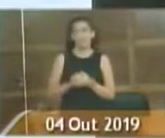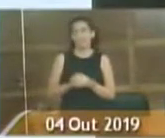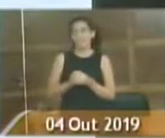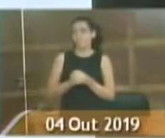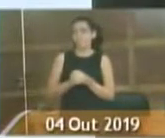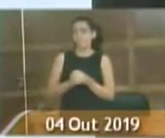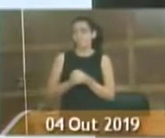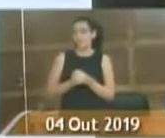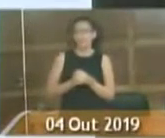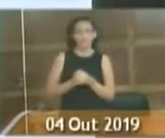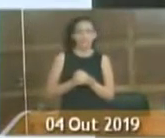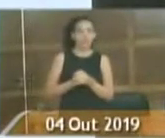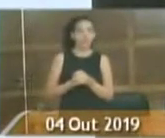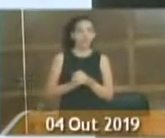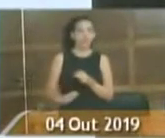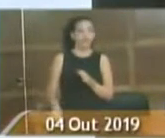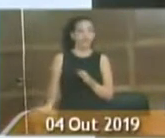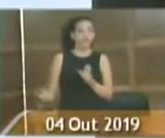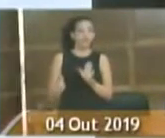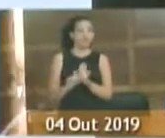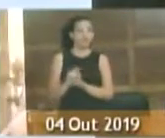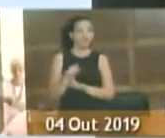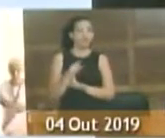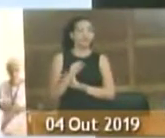laser. Oi?